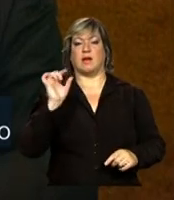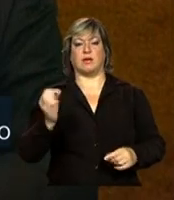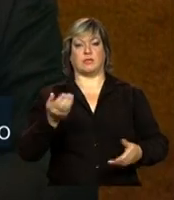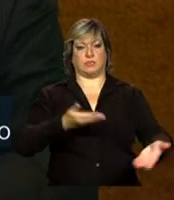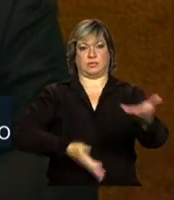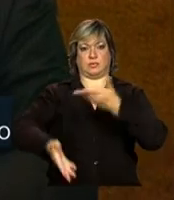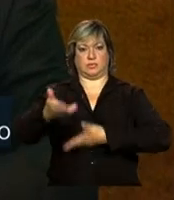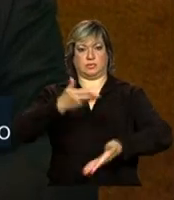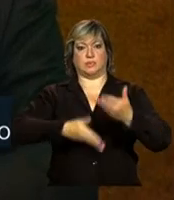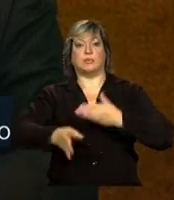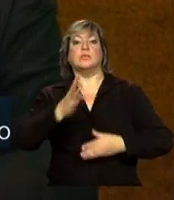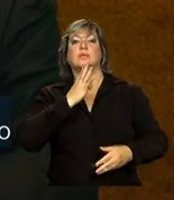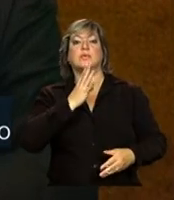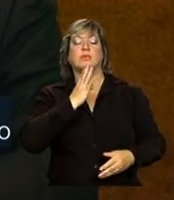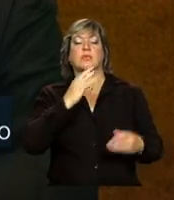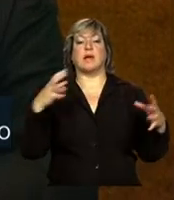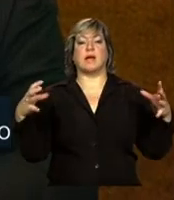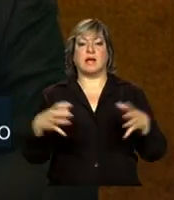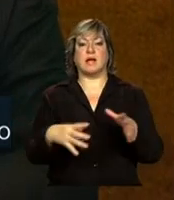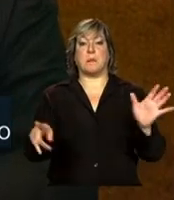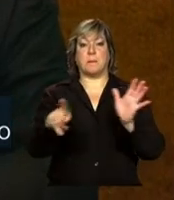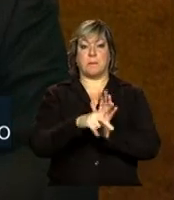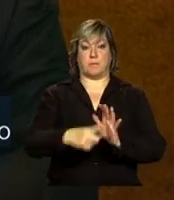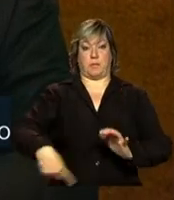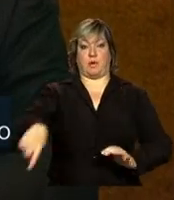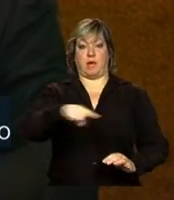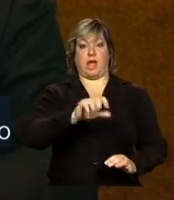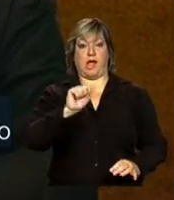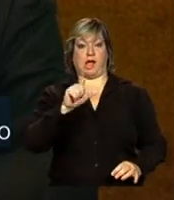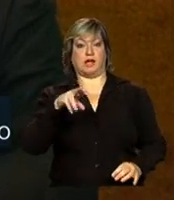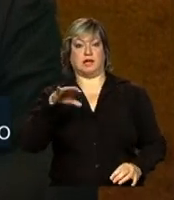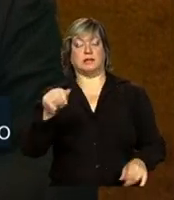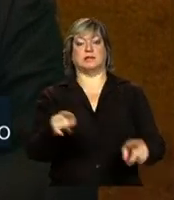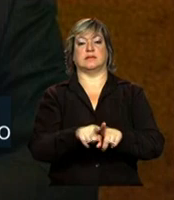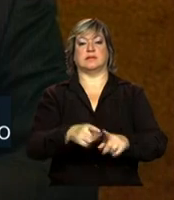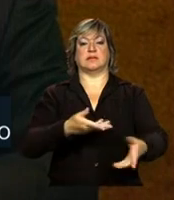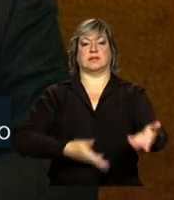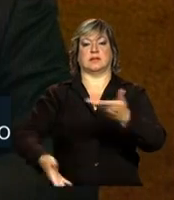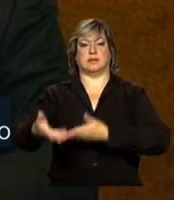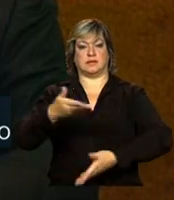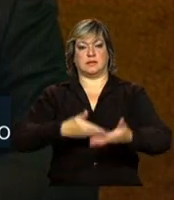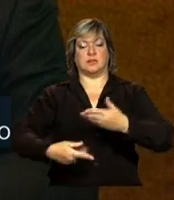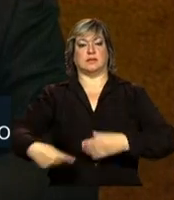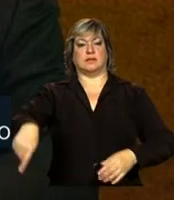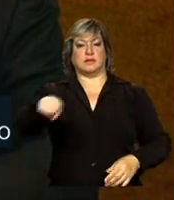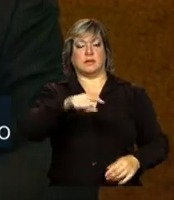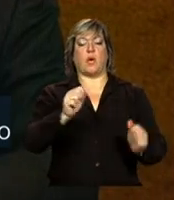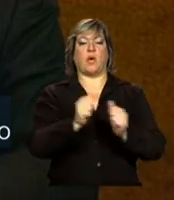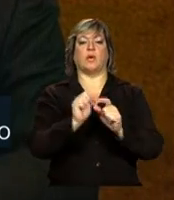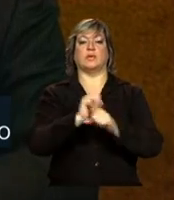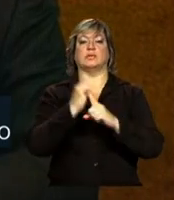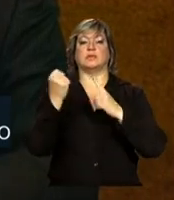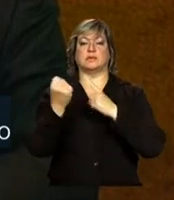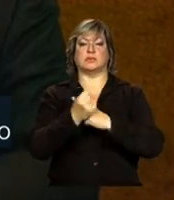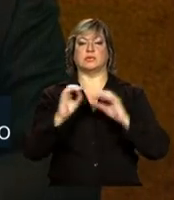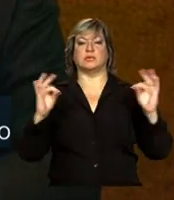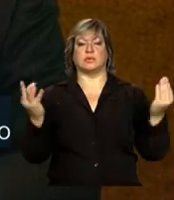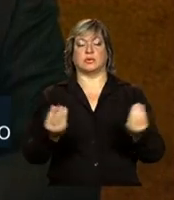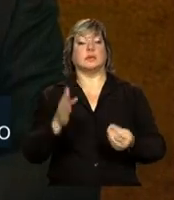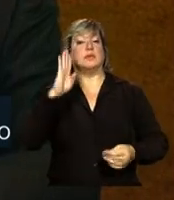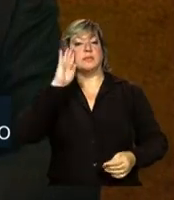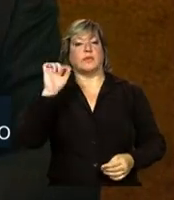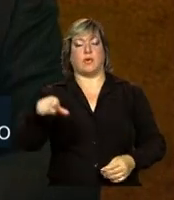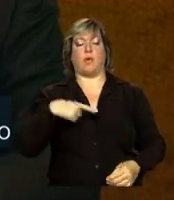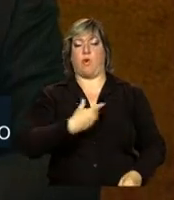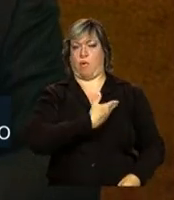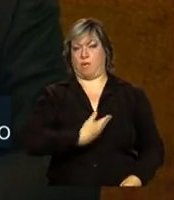conhecimento entre as próprias agências e a relação delas com a a sociedade como todo inclusive com